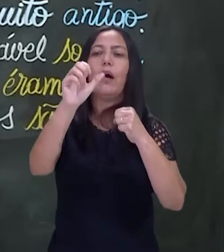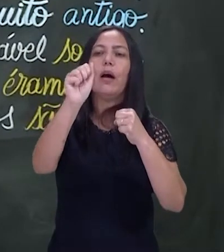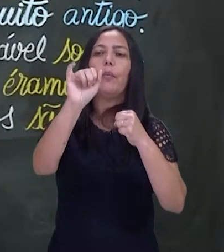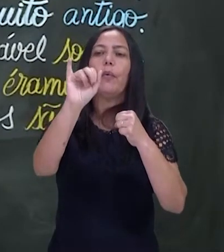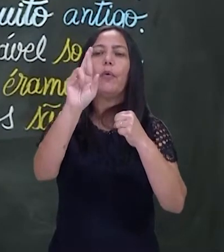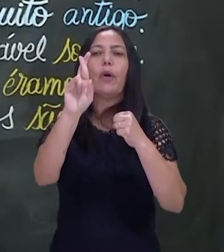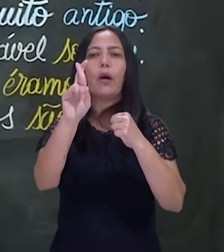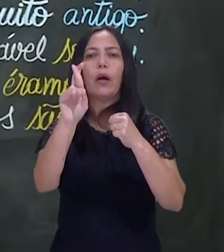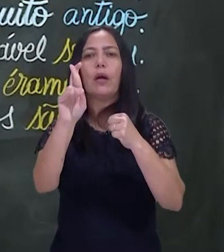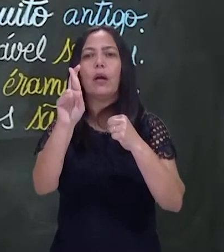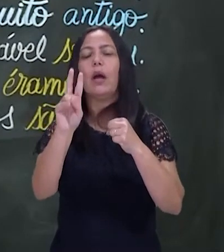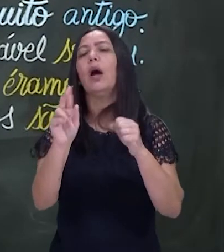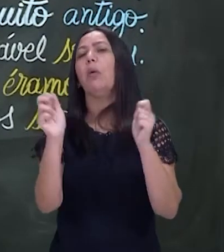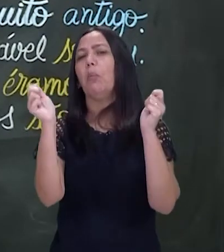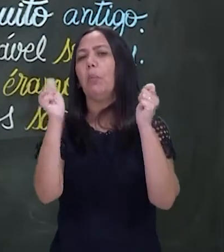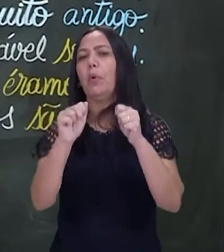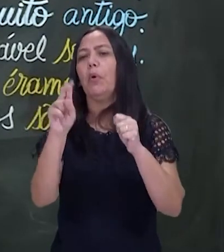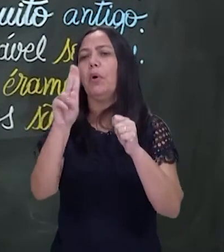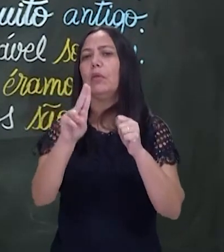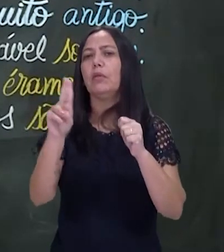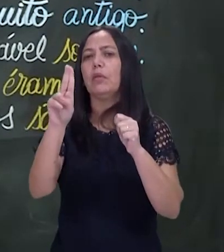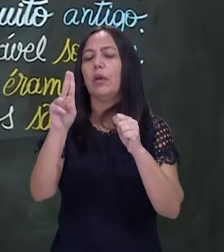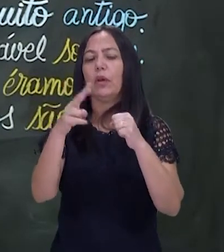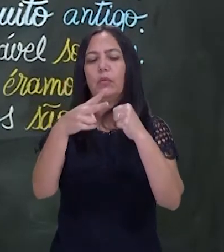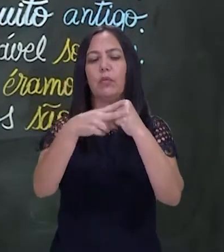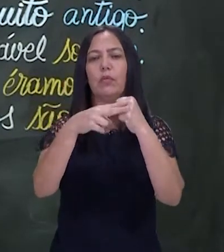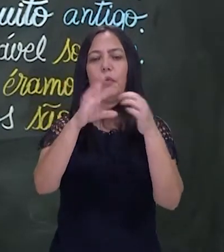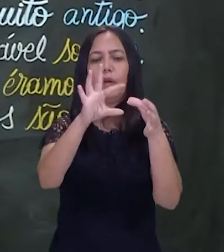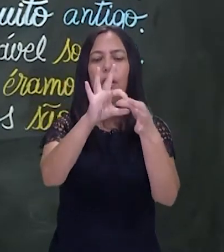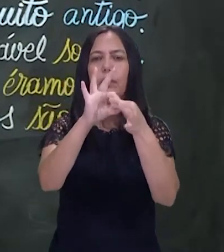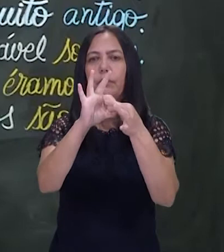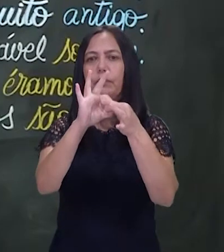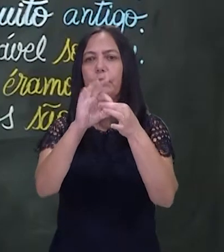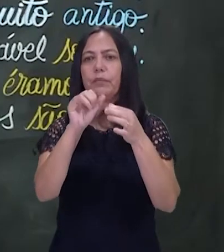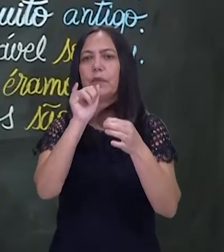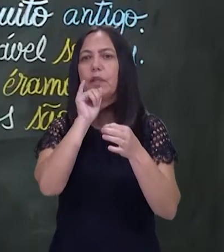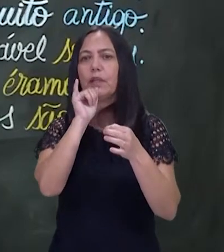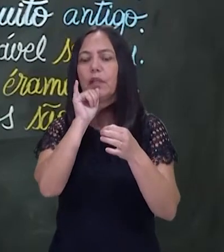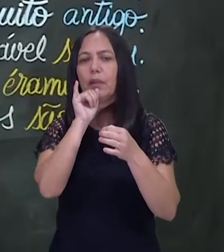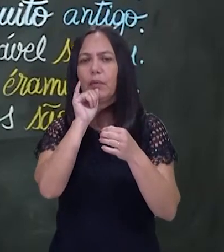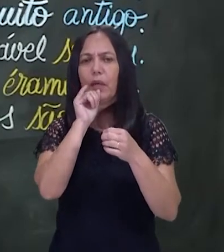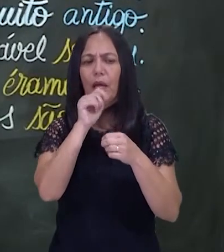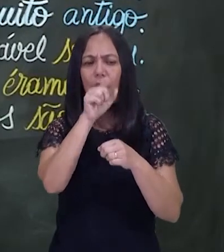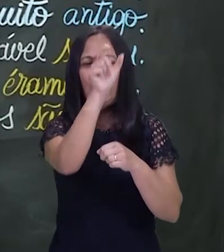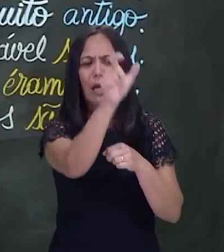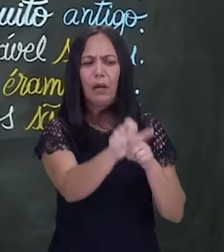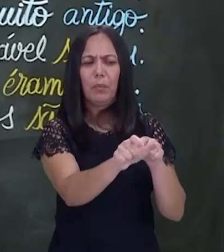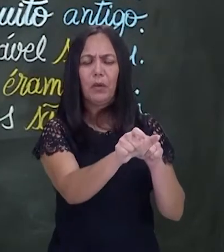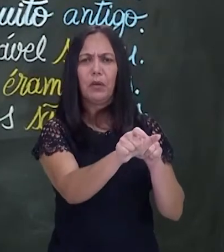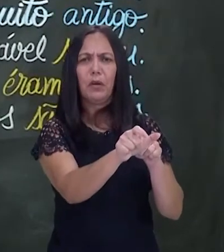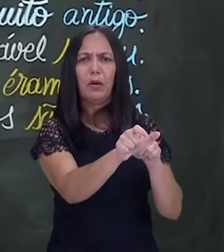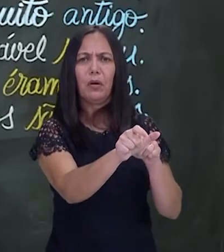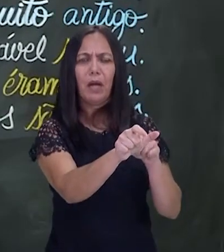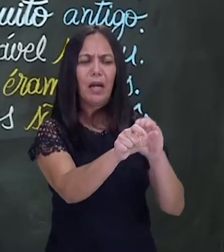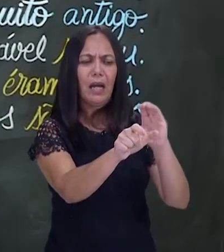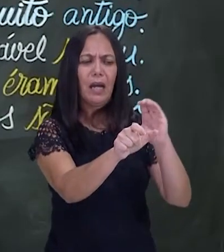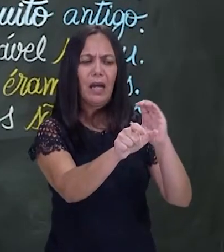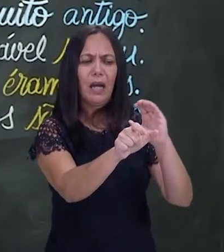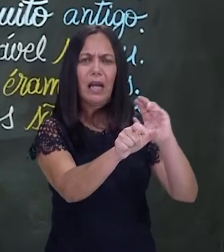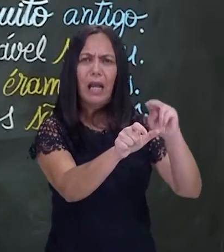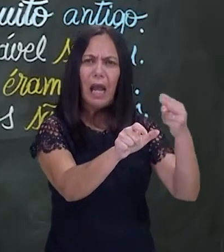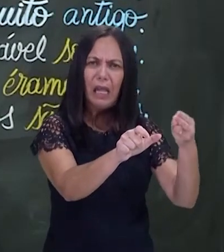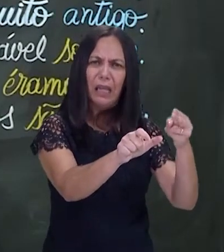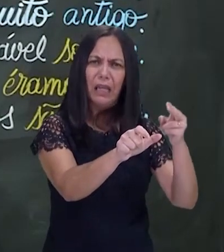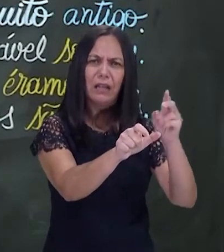pode ser usado de forma como um verbo de ligação, quando se diz, por exemplo, que alguém caiu doente. Nesse caso, é uma característica desse